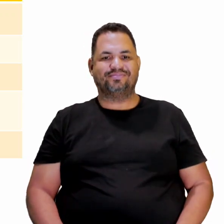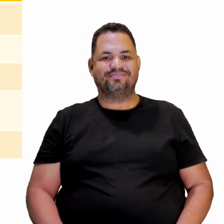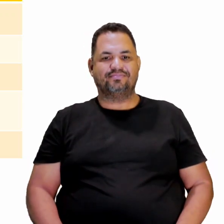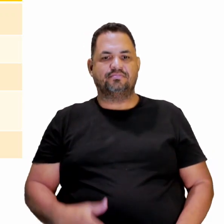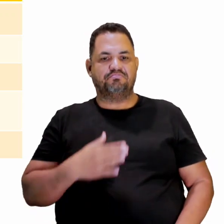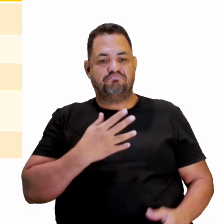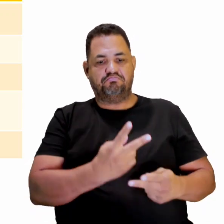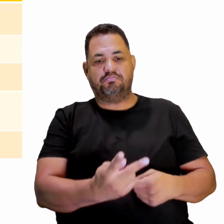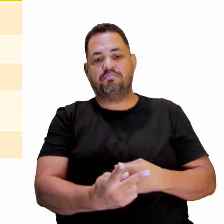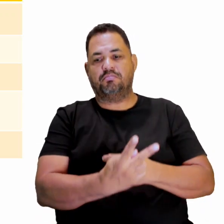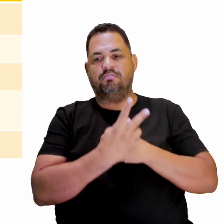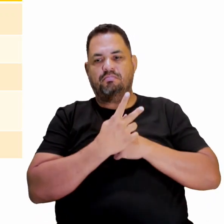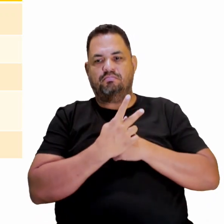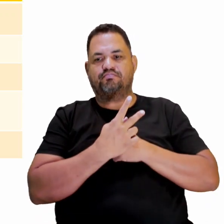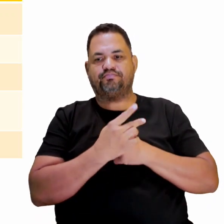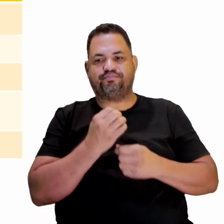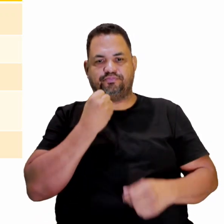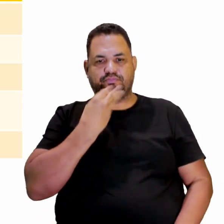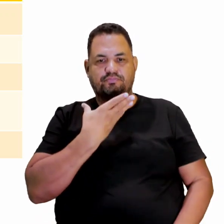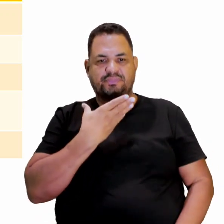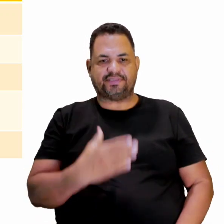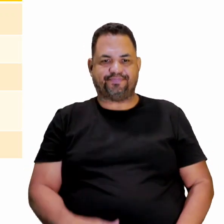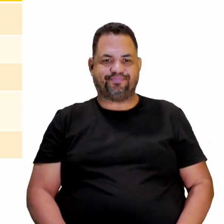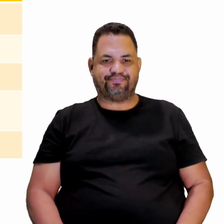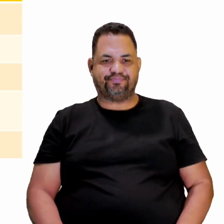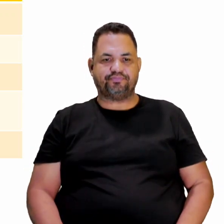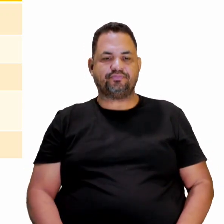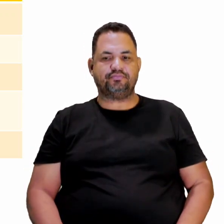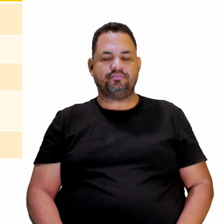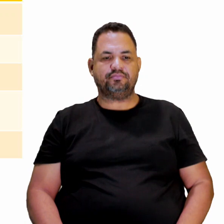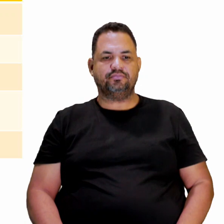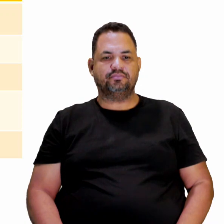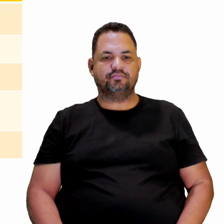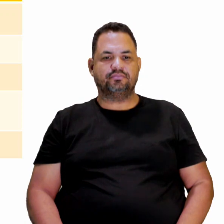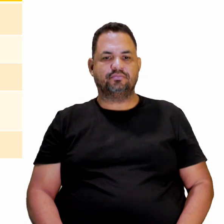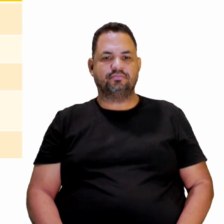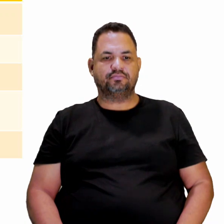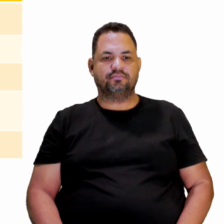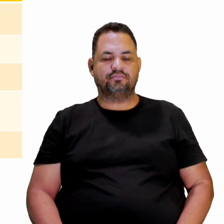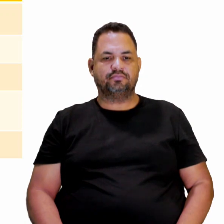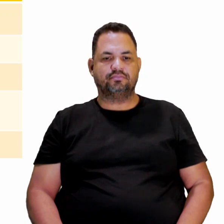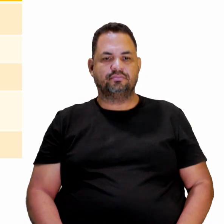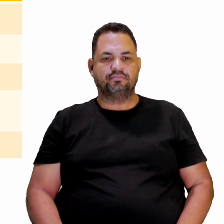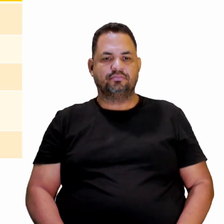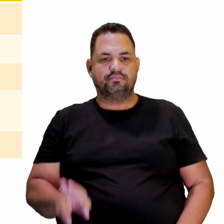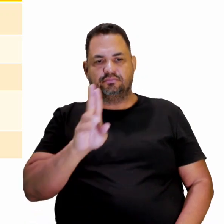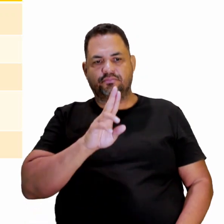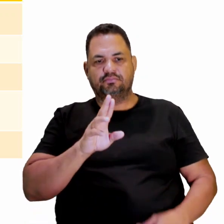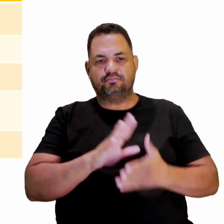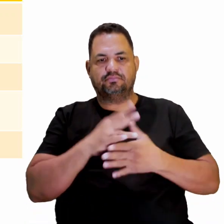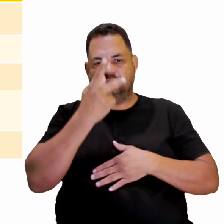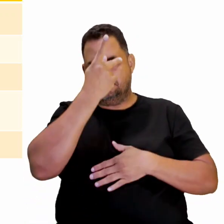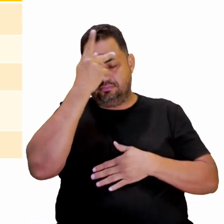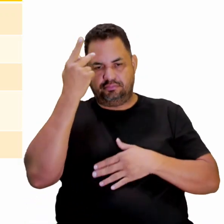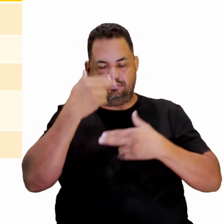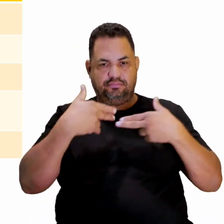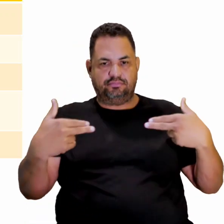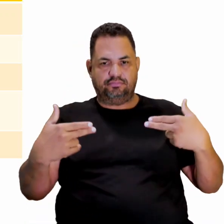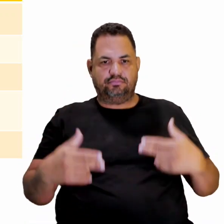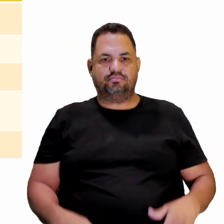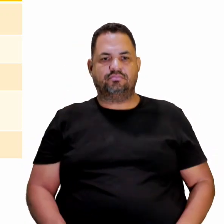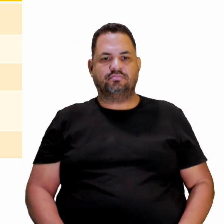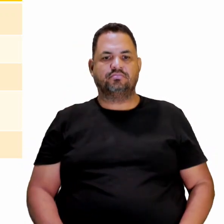me emprestou é muito bom. O that, ele é meio coringa, mas ele é utilizado para pessoas e coisas. Is this